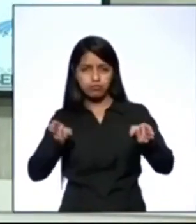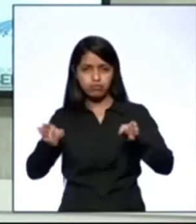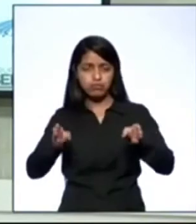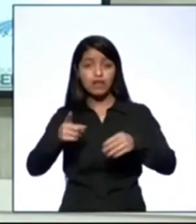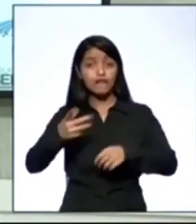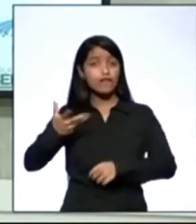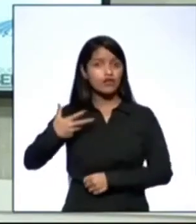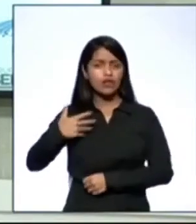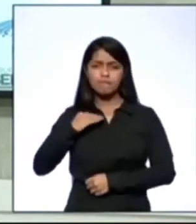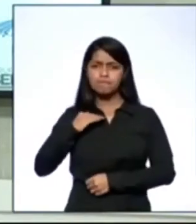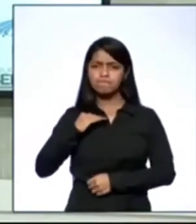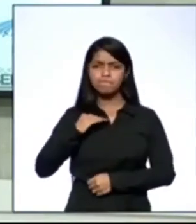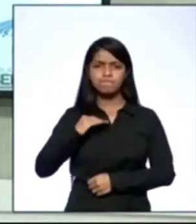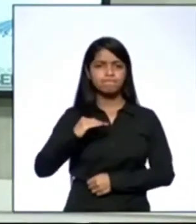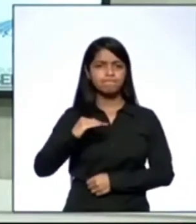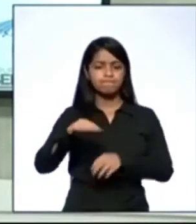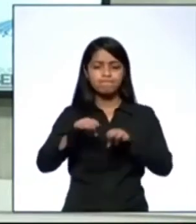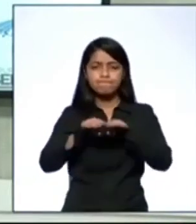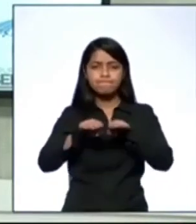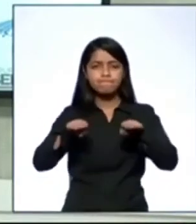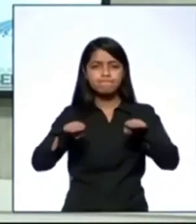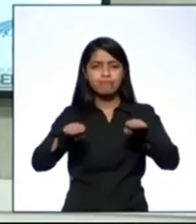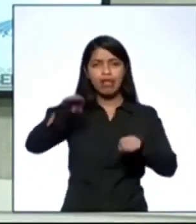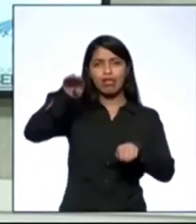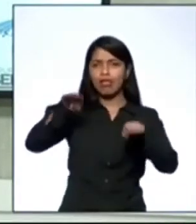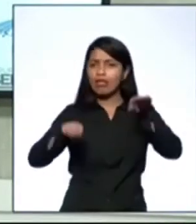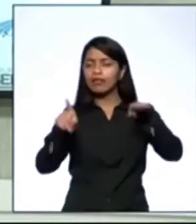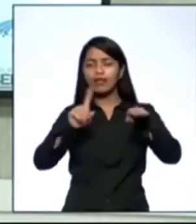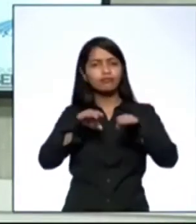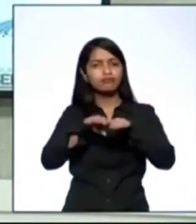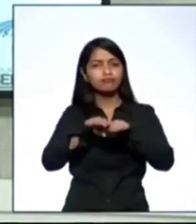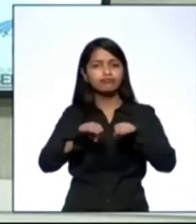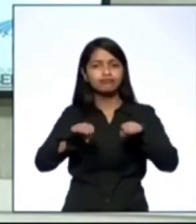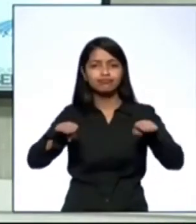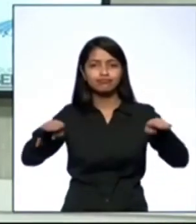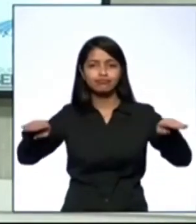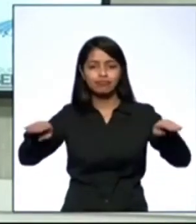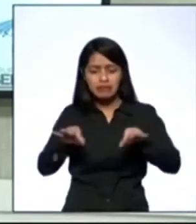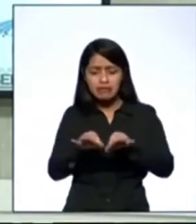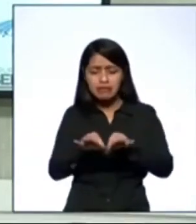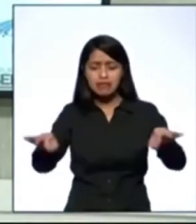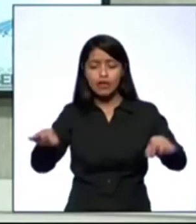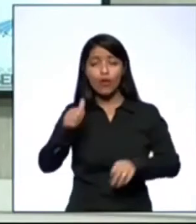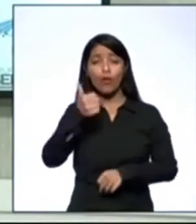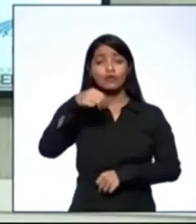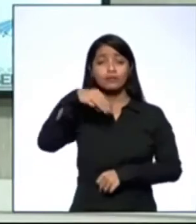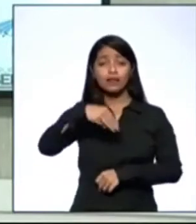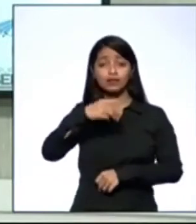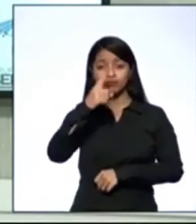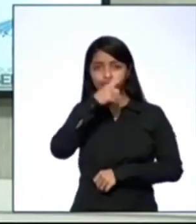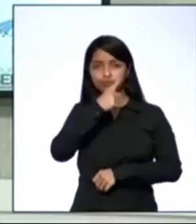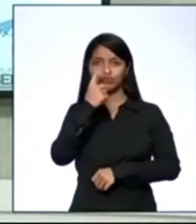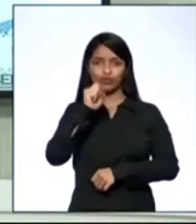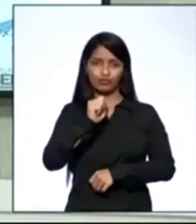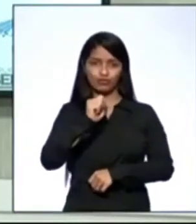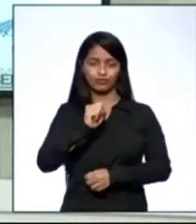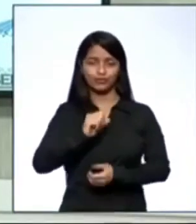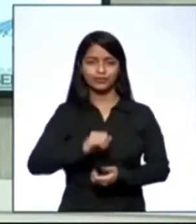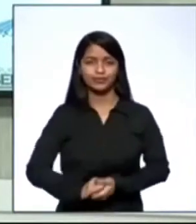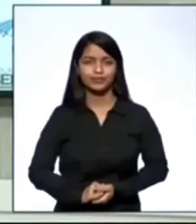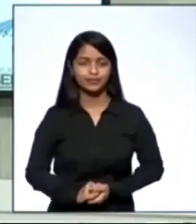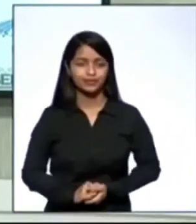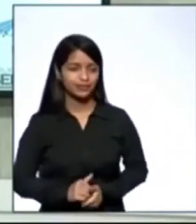a quanto? Igual a 11 metros por segundo, né? O autor atual pode